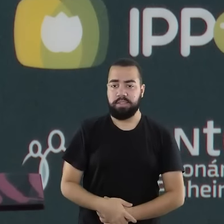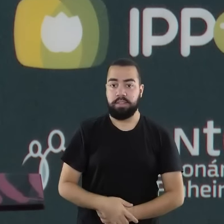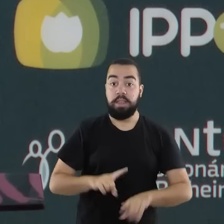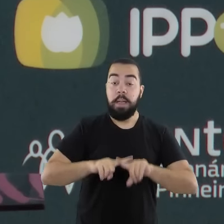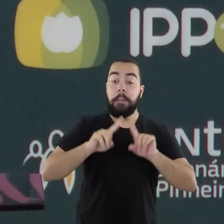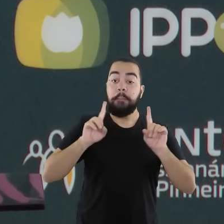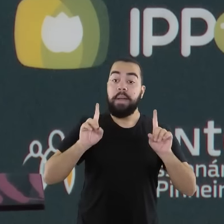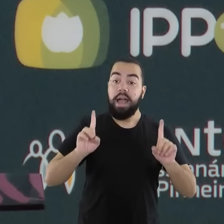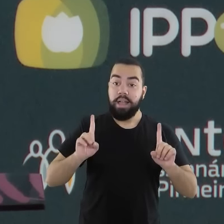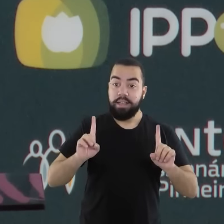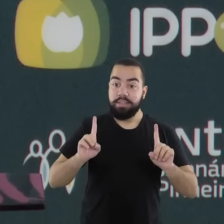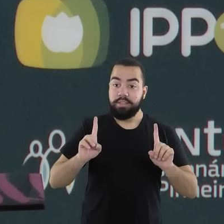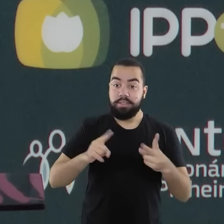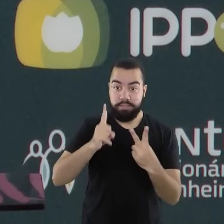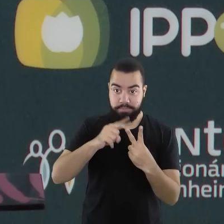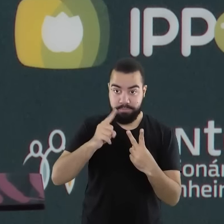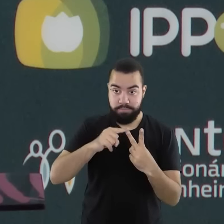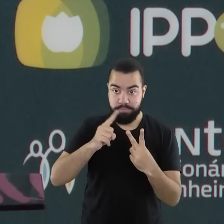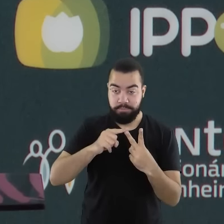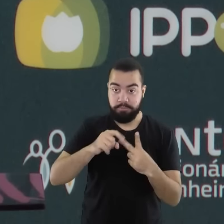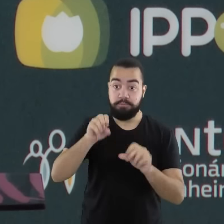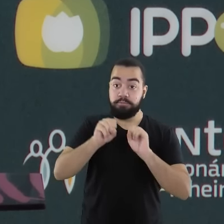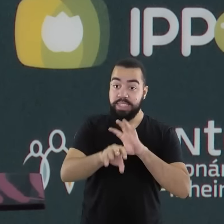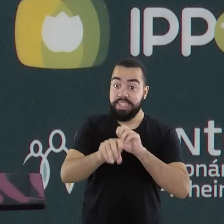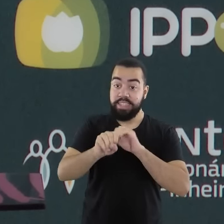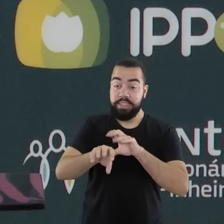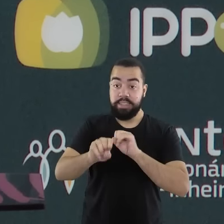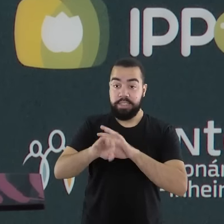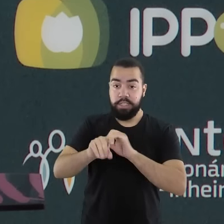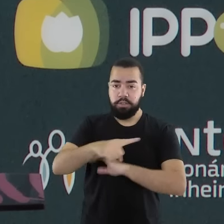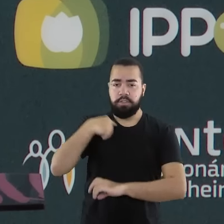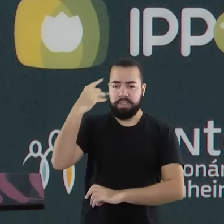Mas a segunda lição que a gente aprende